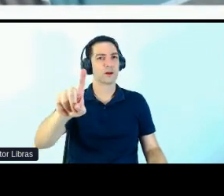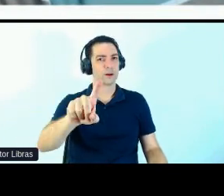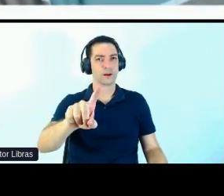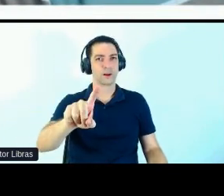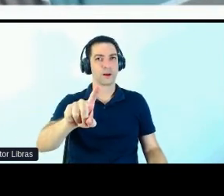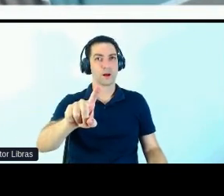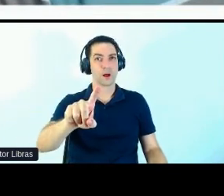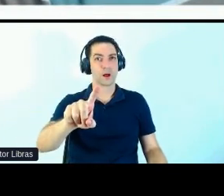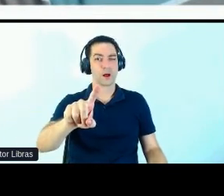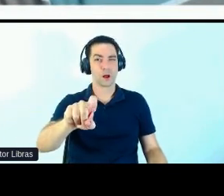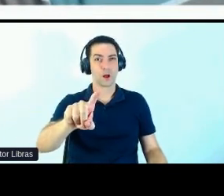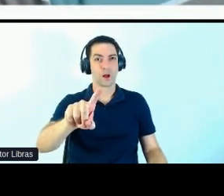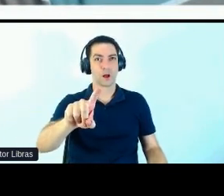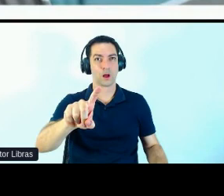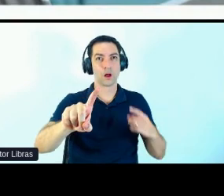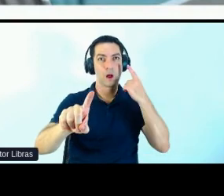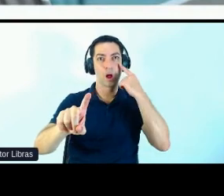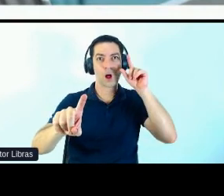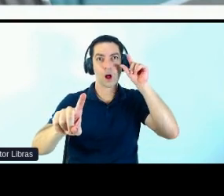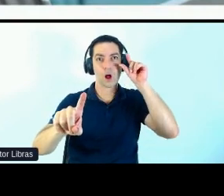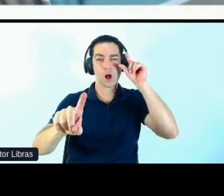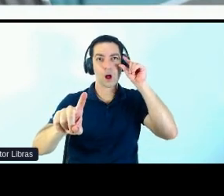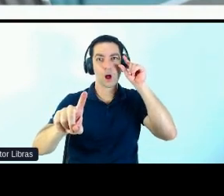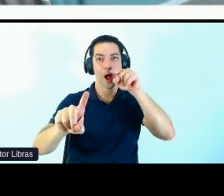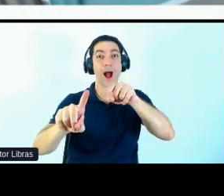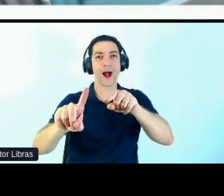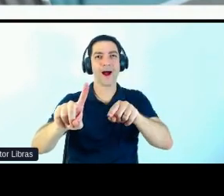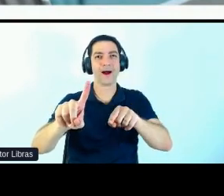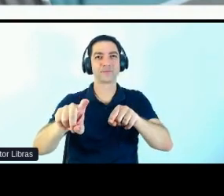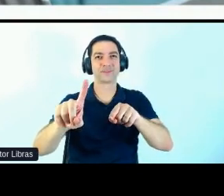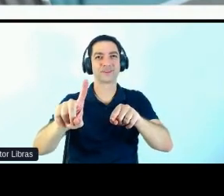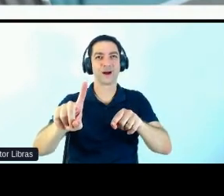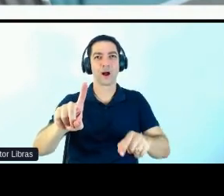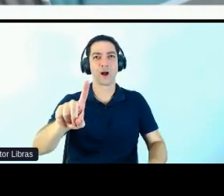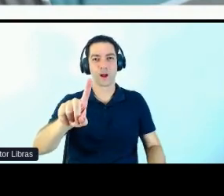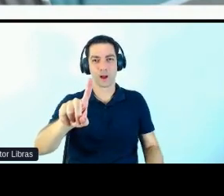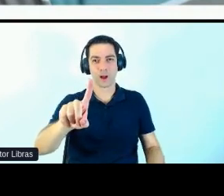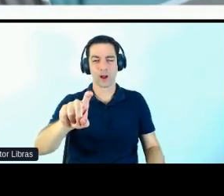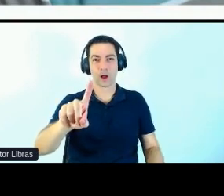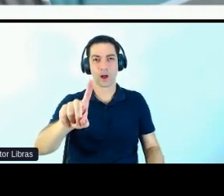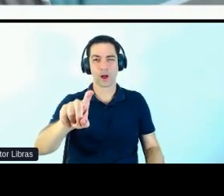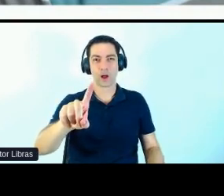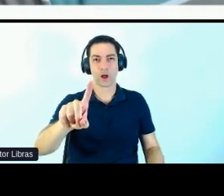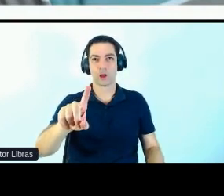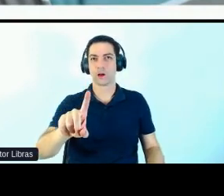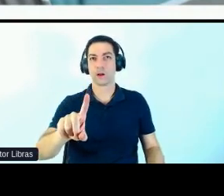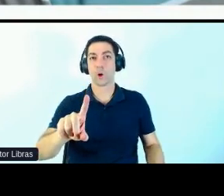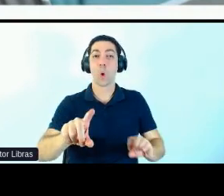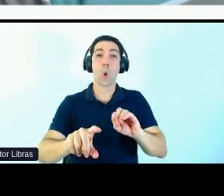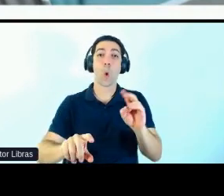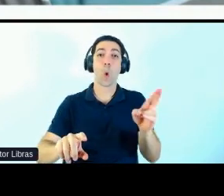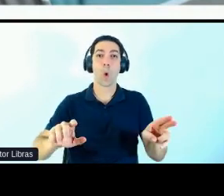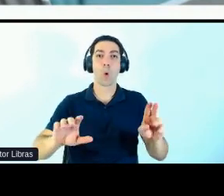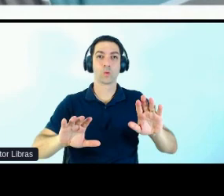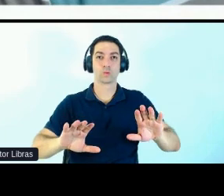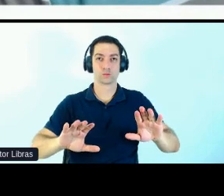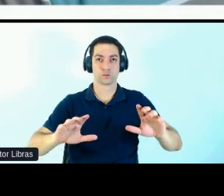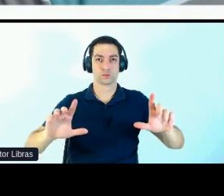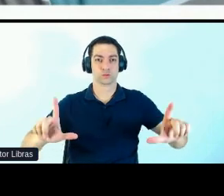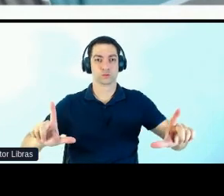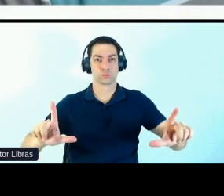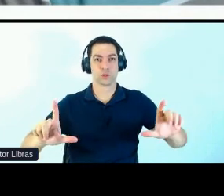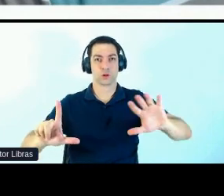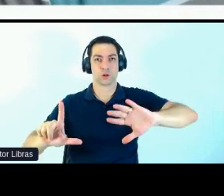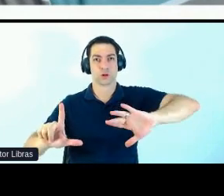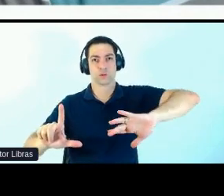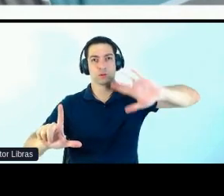rolar a página para baixo, você vira a cabeça para a direita, para rolar para cima, vira a cabeça para a esquerda. Então,